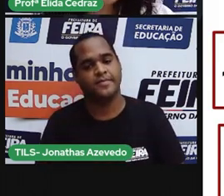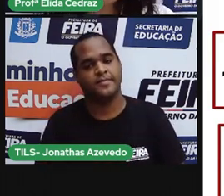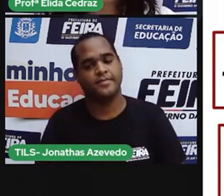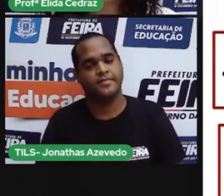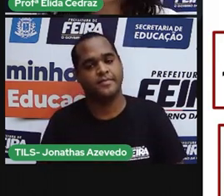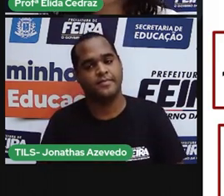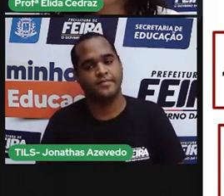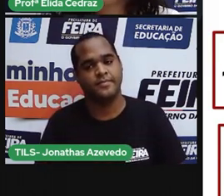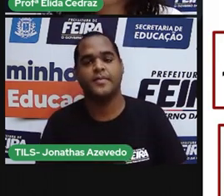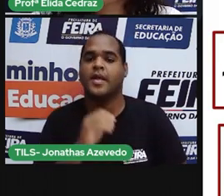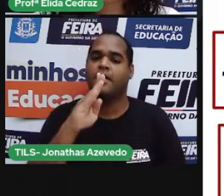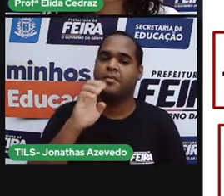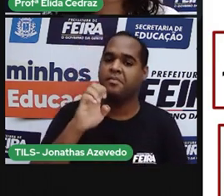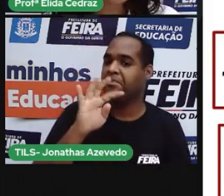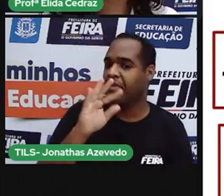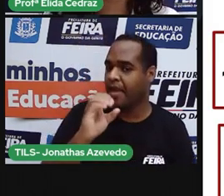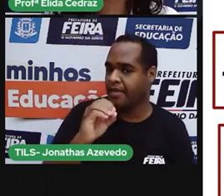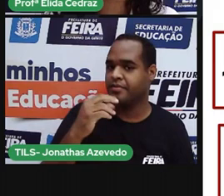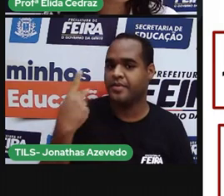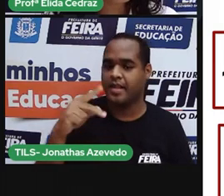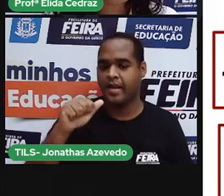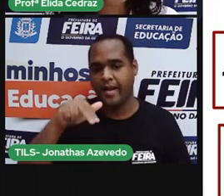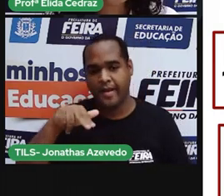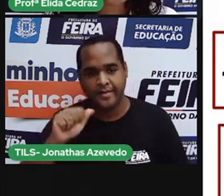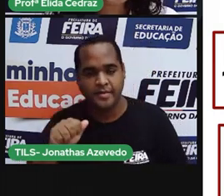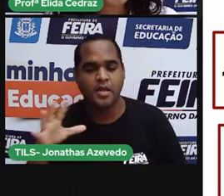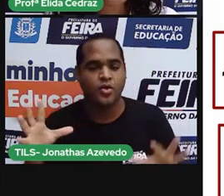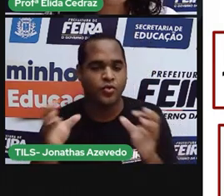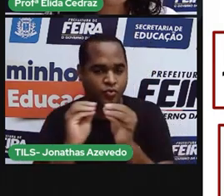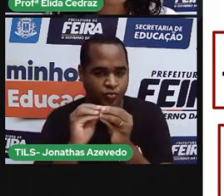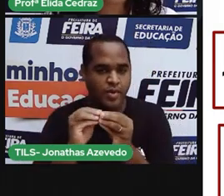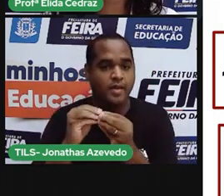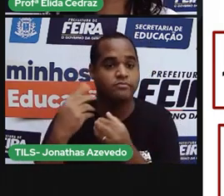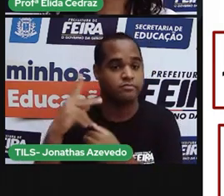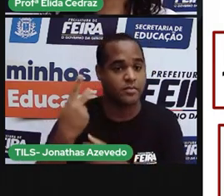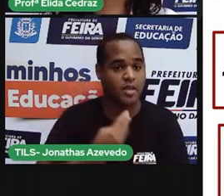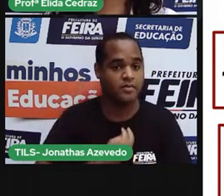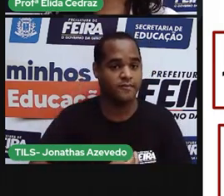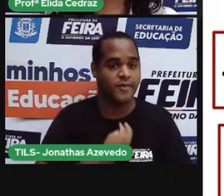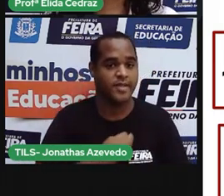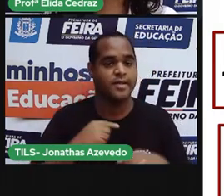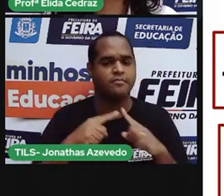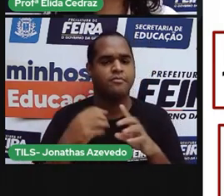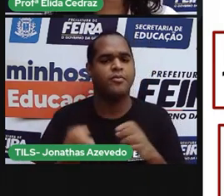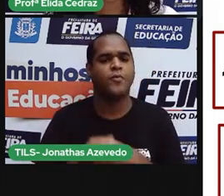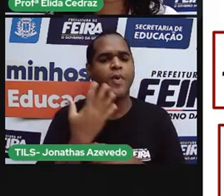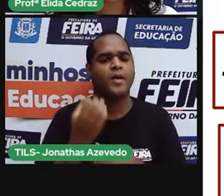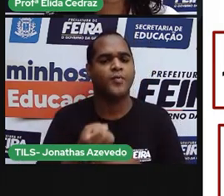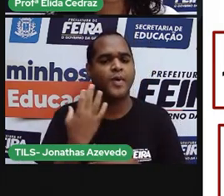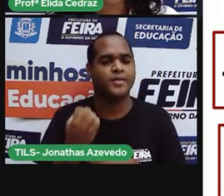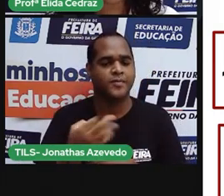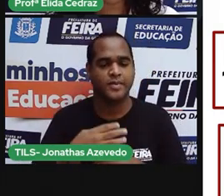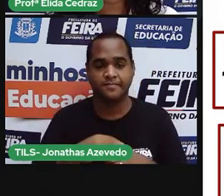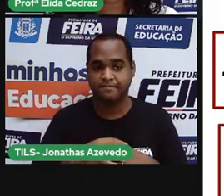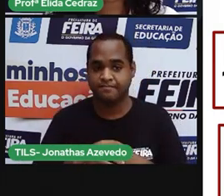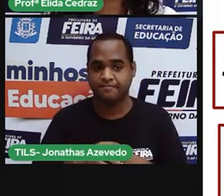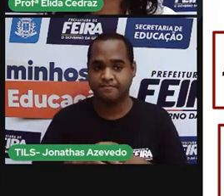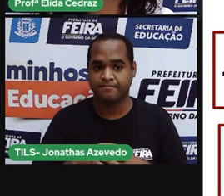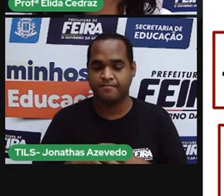Se Beto e Ana juntarem as suas bolinhas de gude, quantas gudes eles terão no